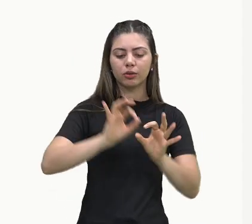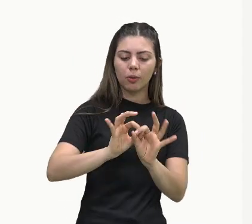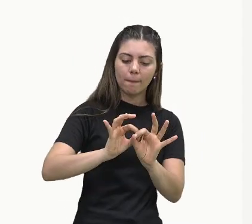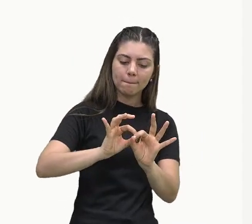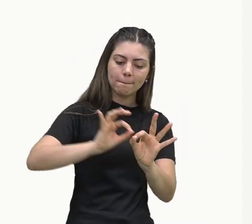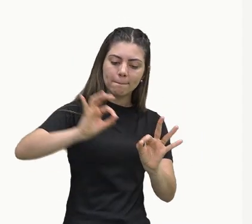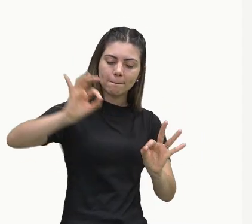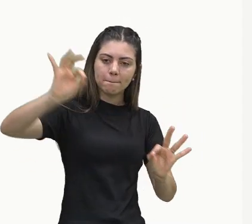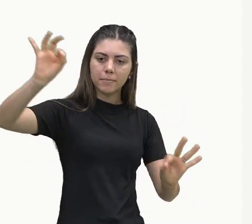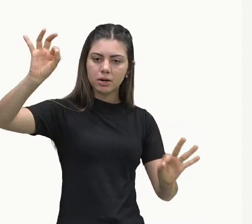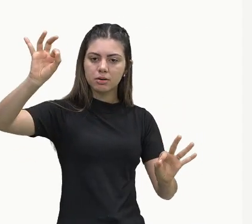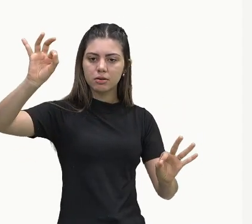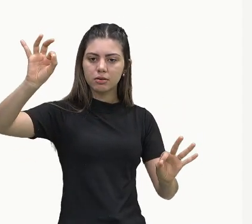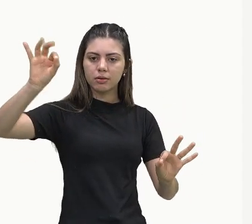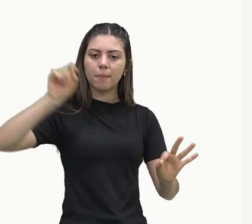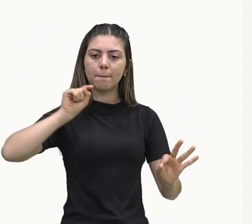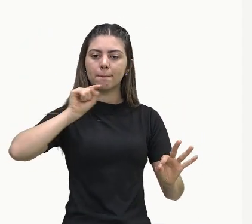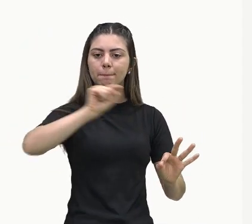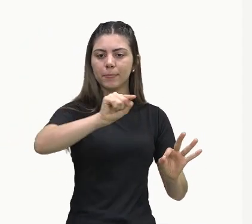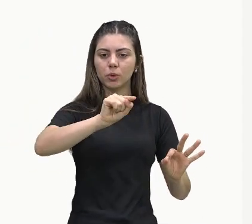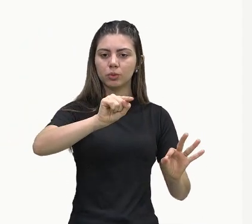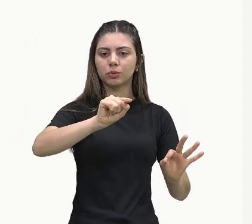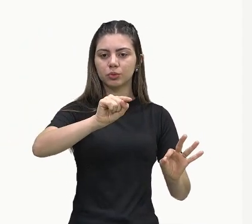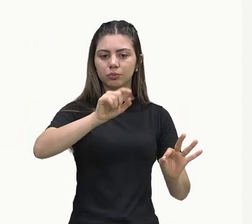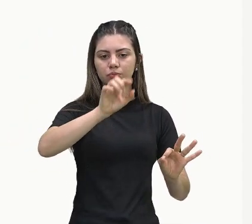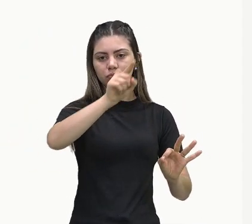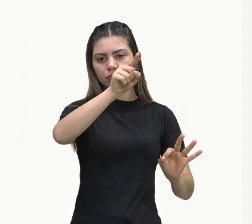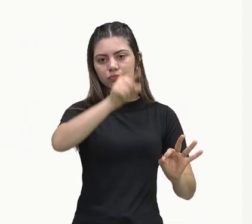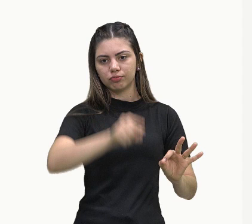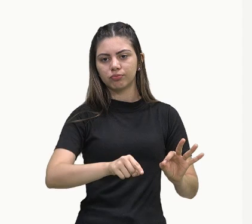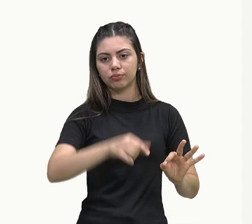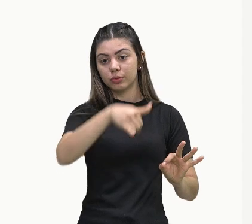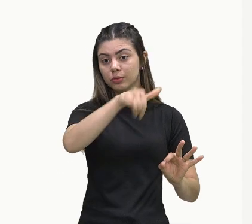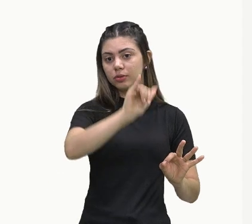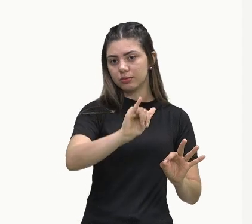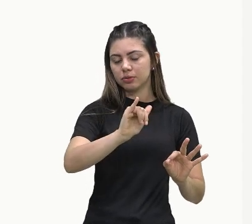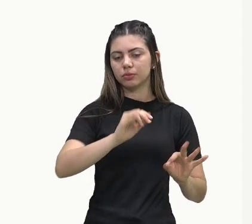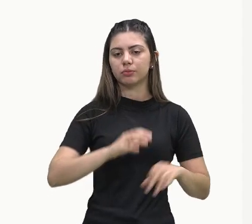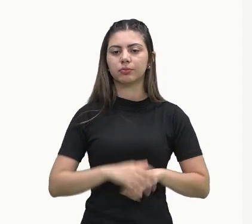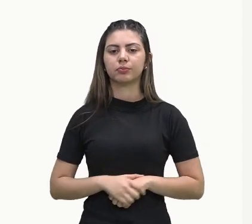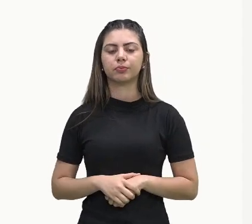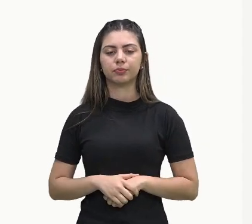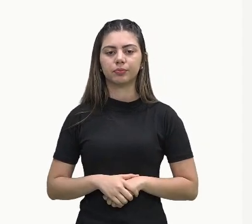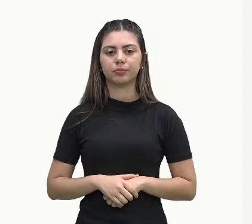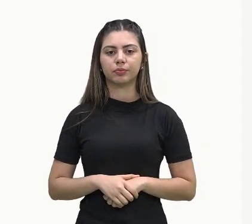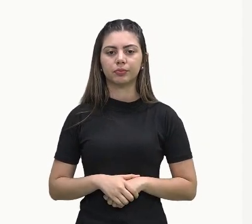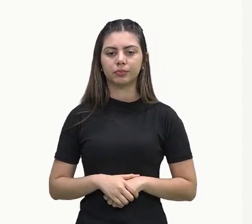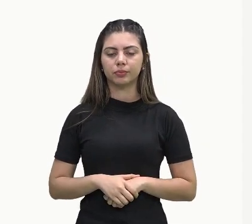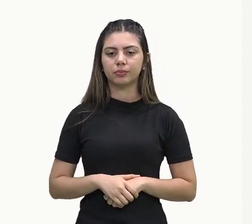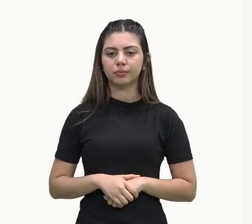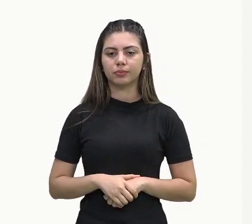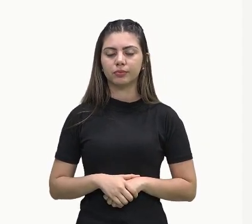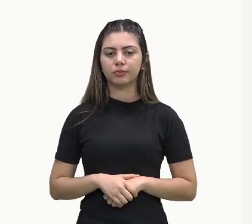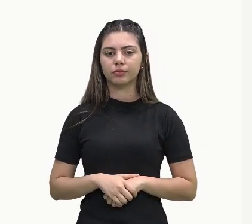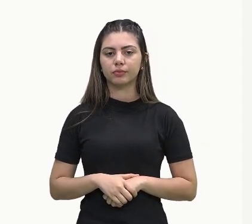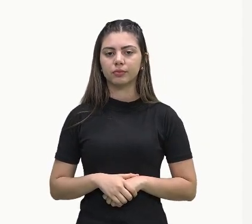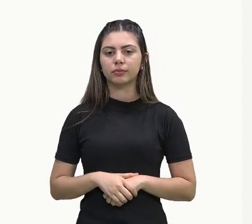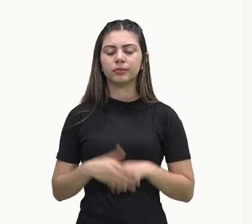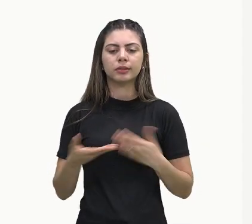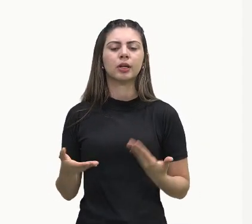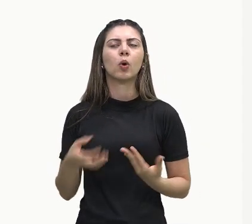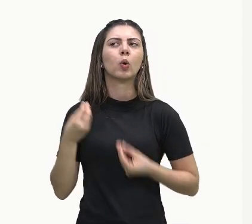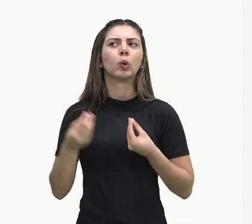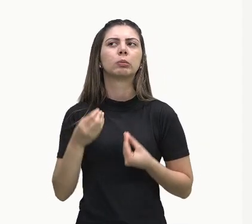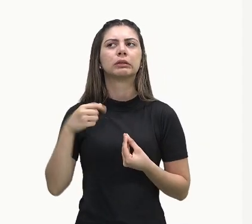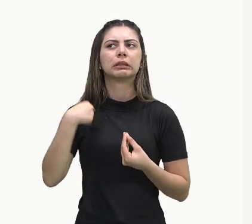y que é esse ponto aqui pois bem então vamos lá como é que fazemos